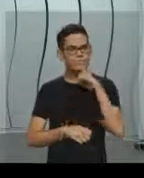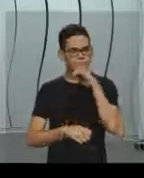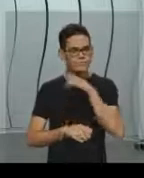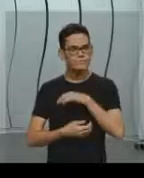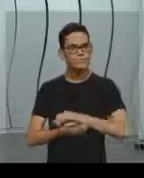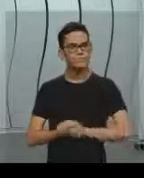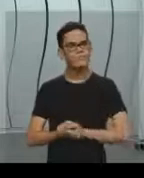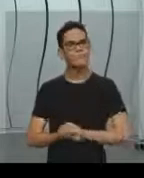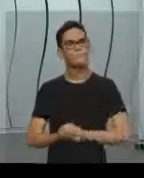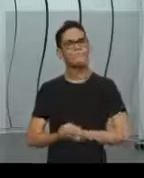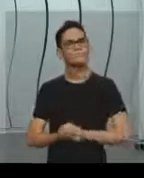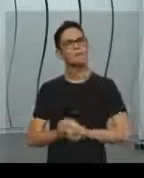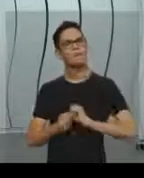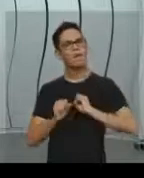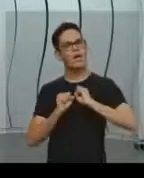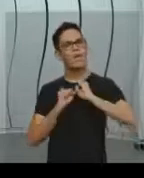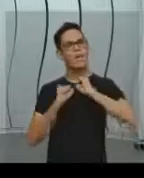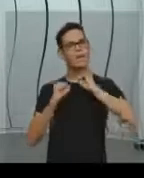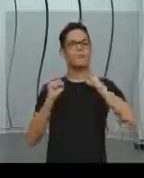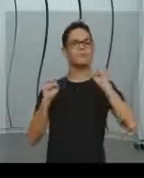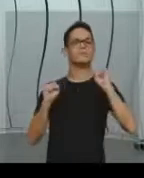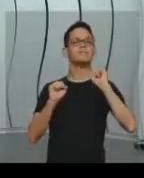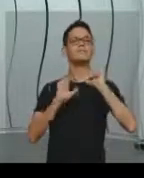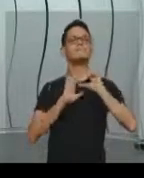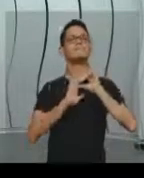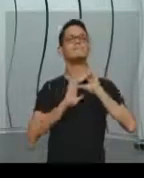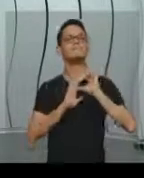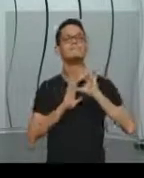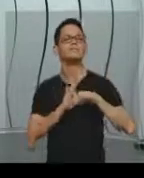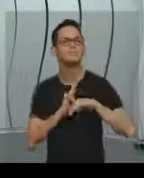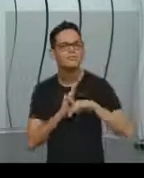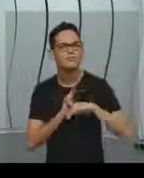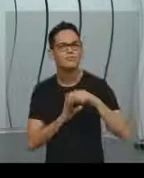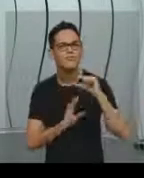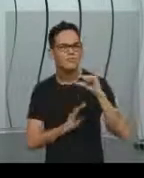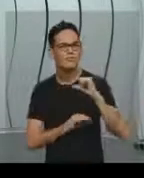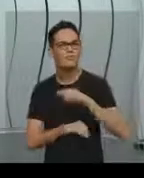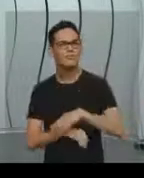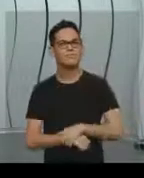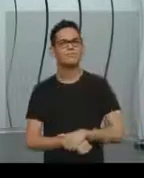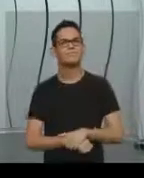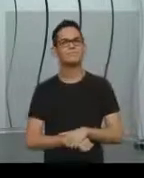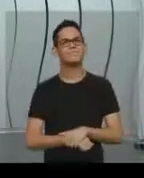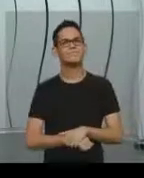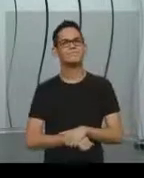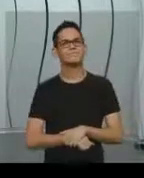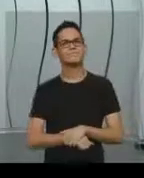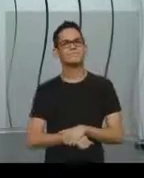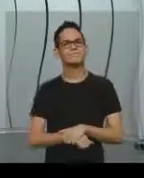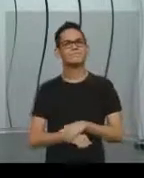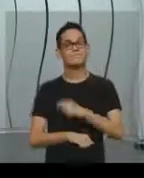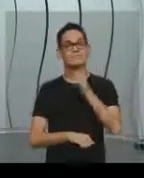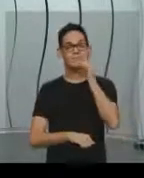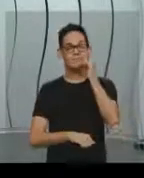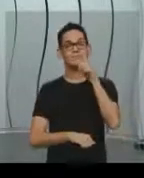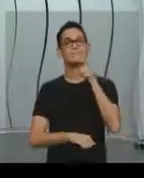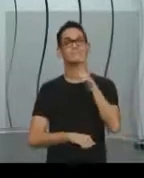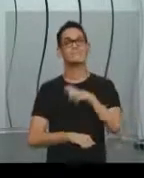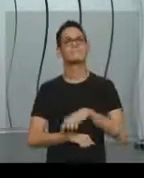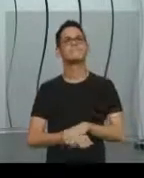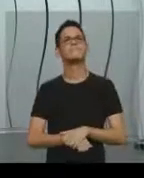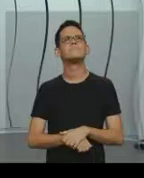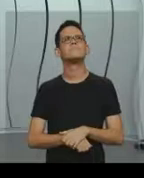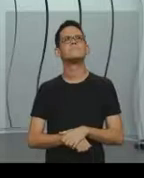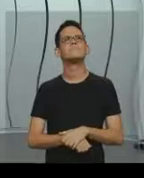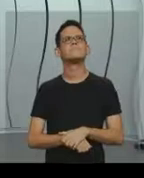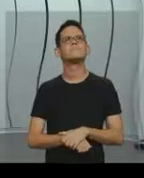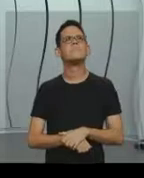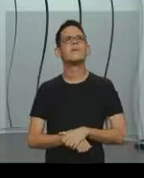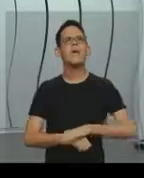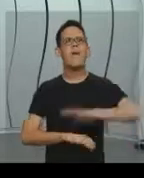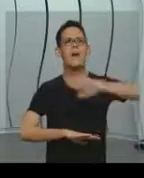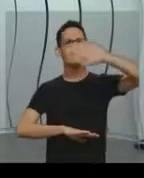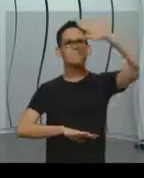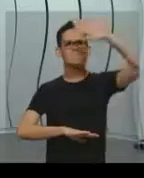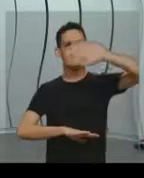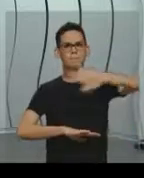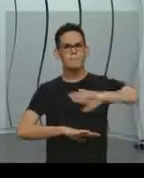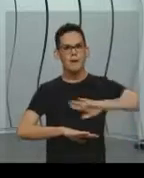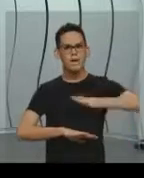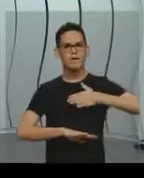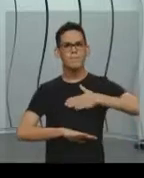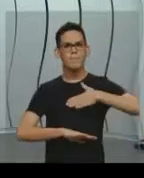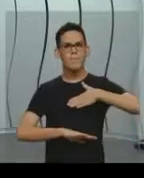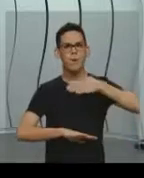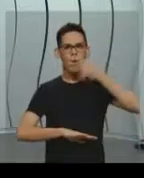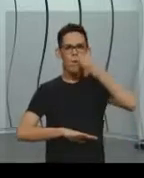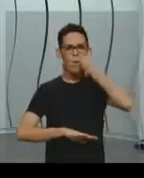eu pude acordar um pouquinho mais tarde. E aí, quando eu abri os olhos, gente, eu vi na minha parede, a parede